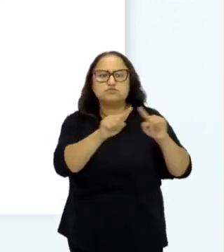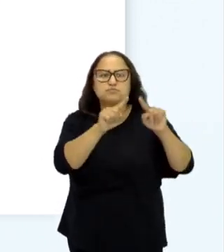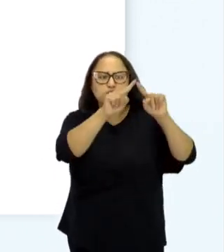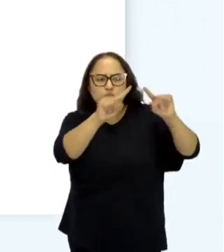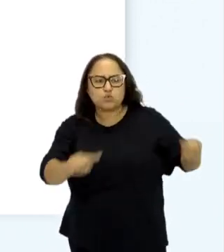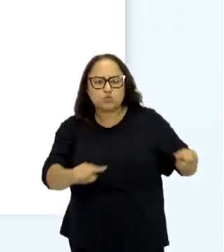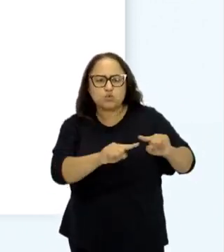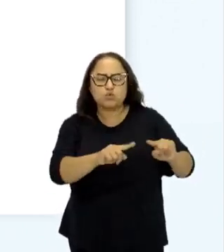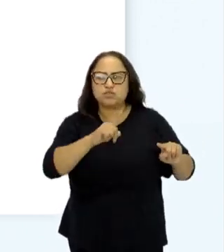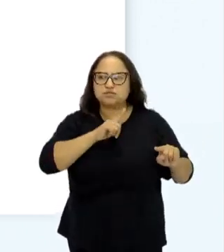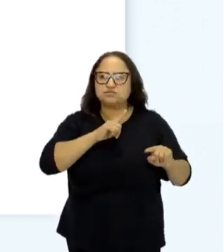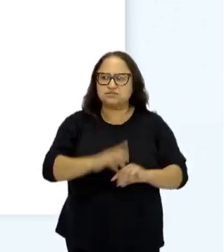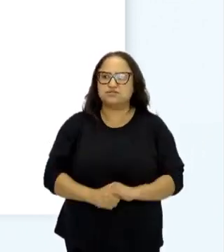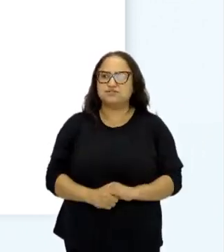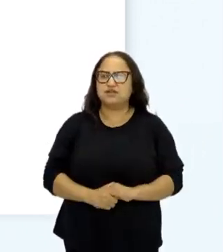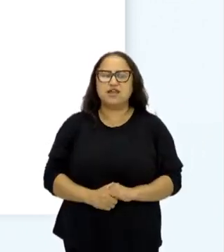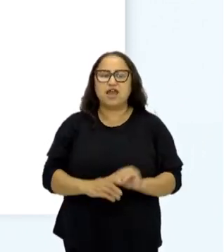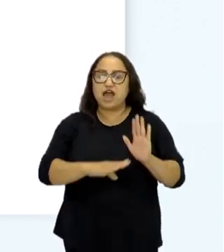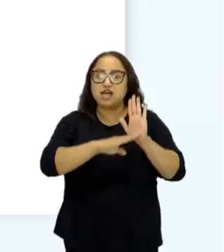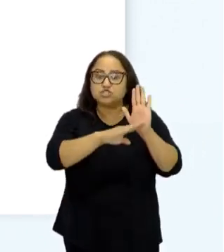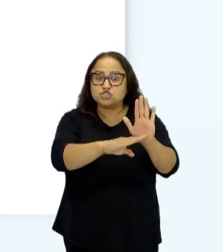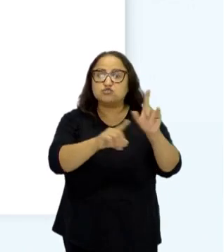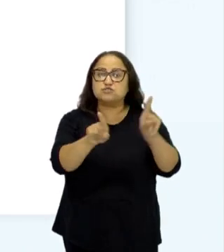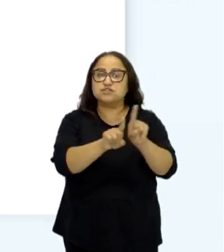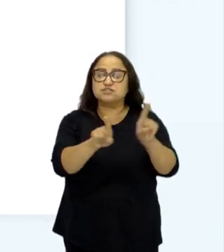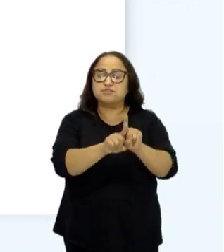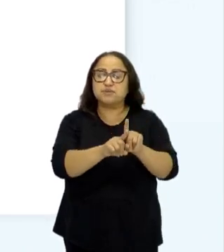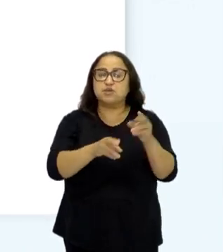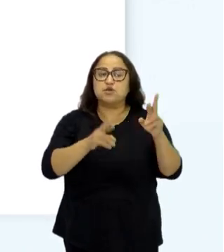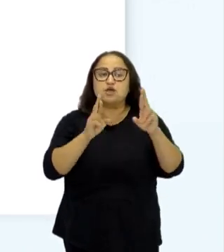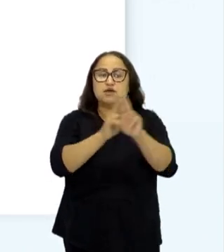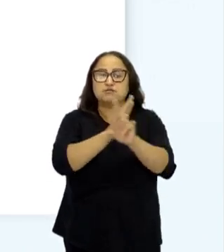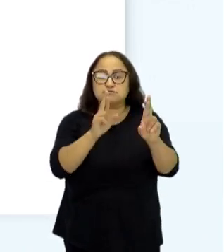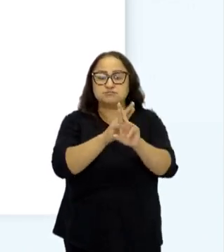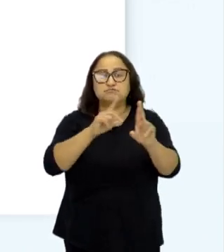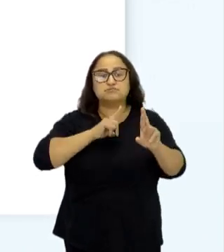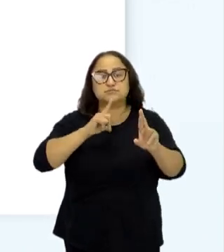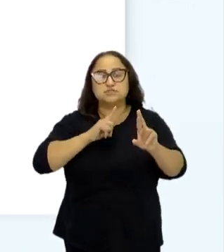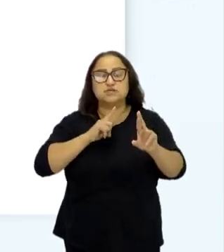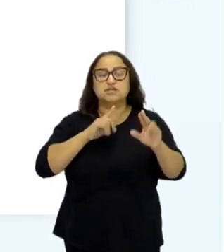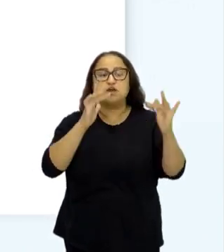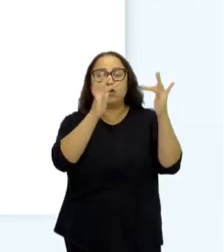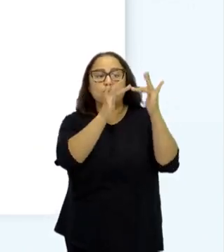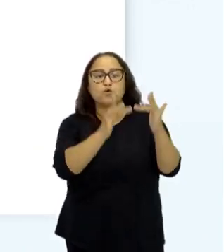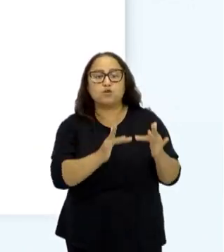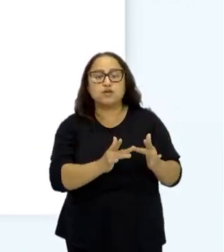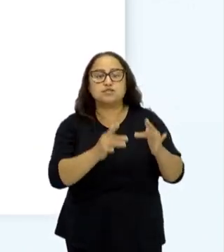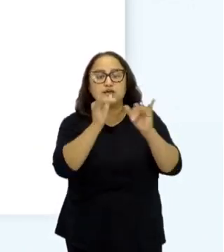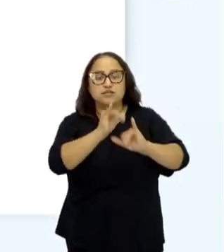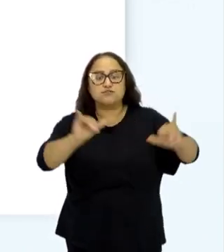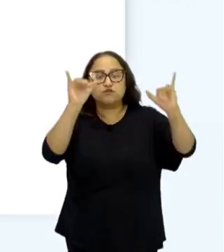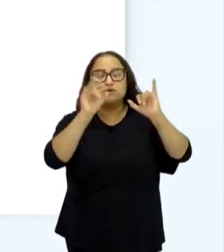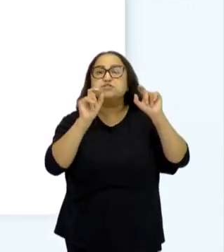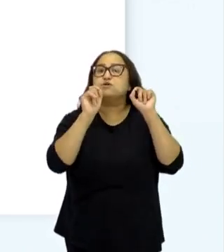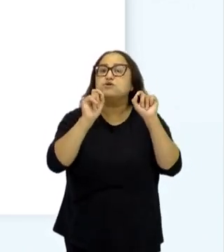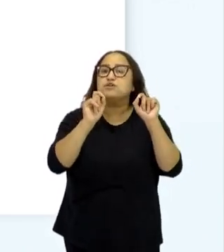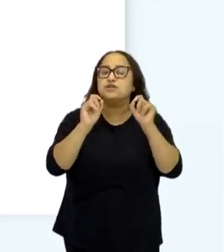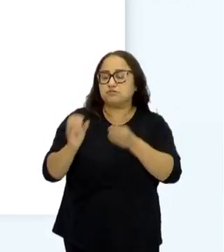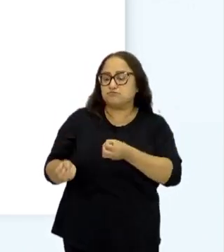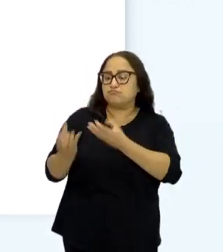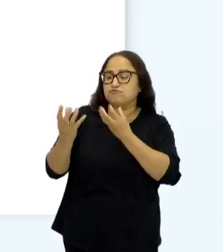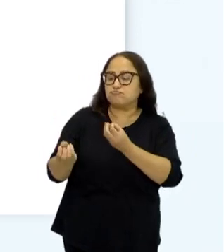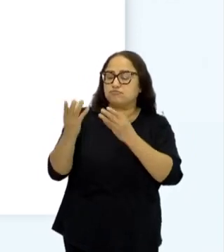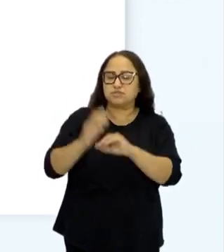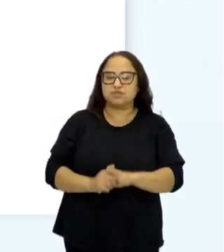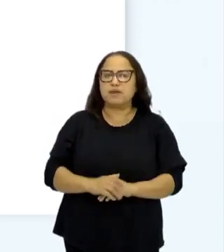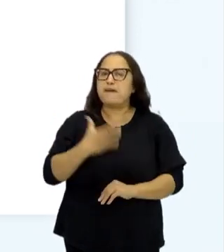as nações. Ela promove também redes de gestão de conhecimento, ao conectar quem busca informações e quem as fornece. Com isso,